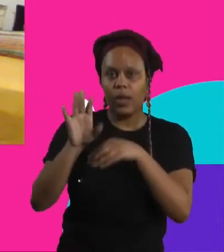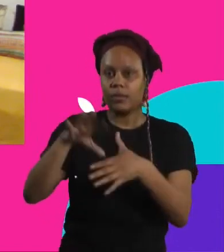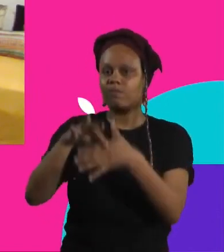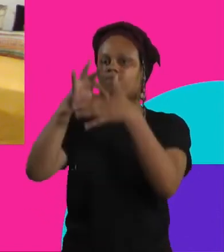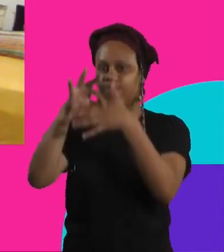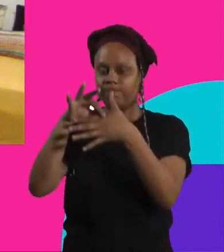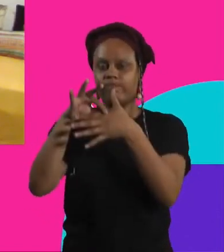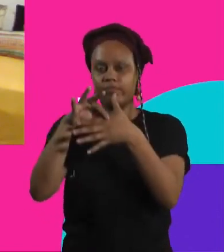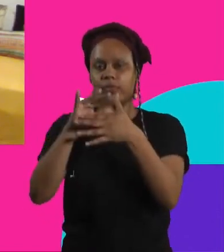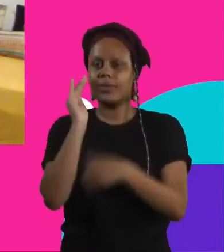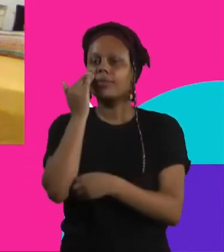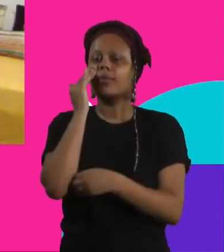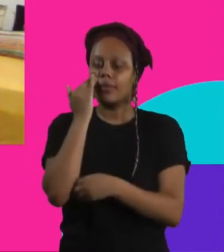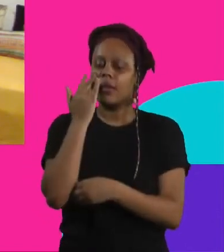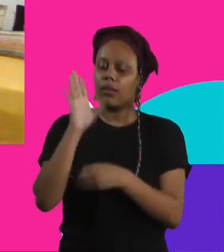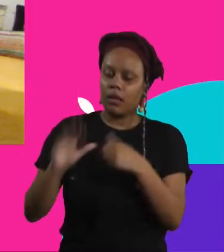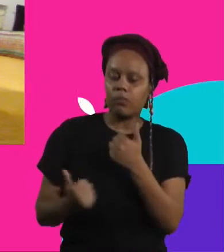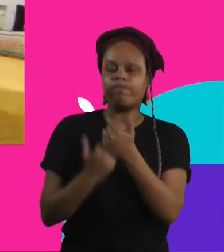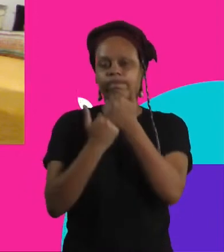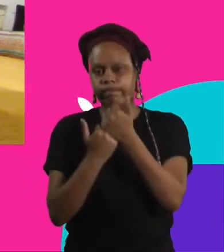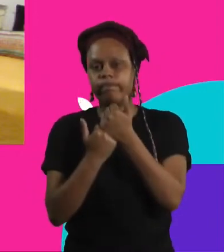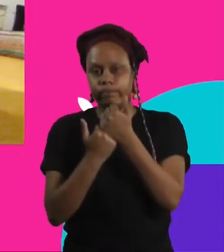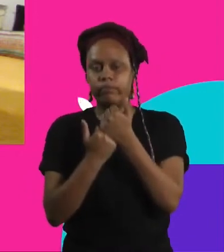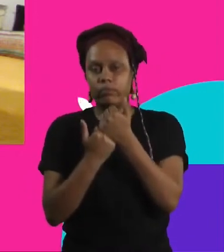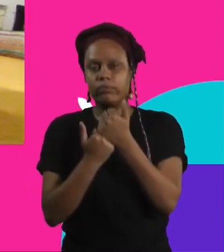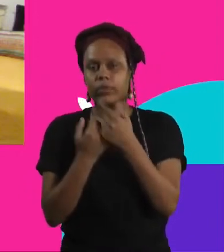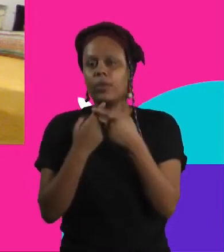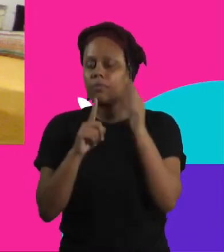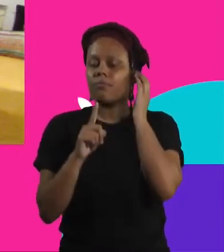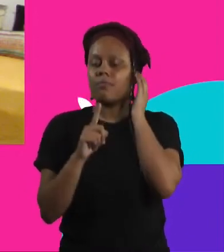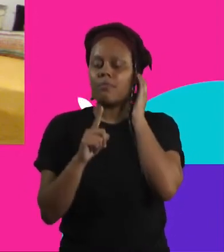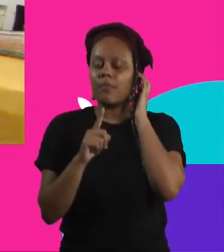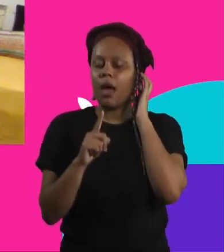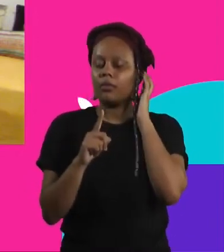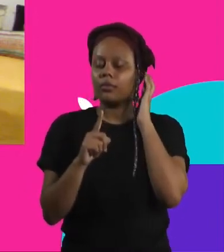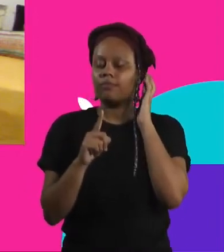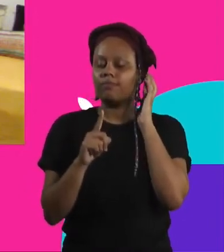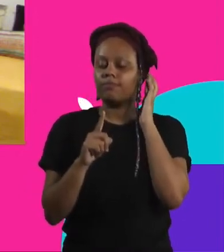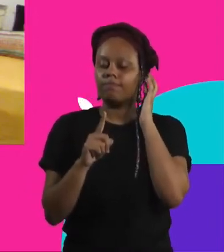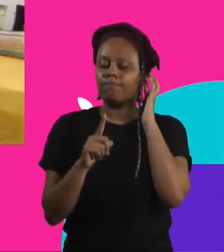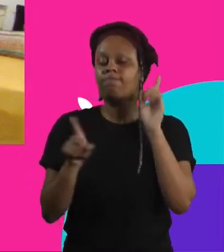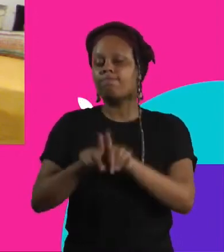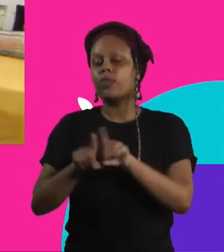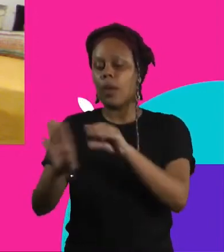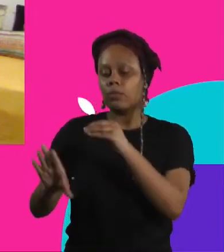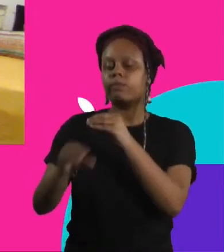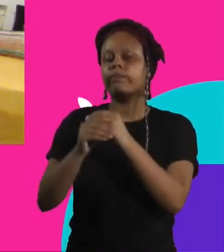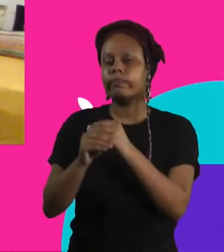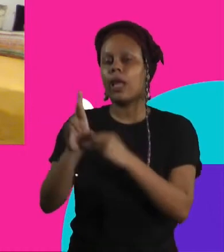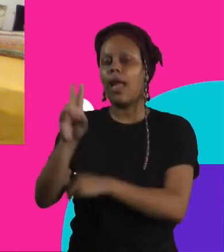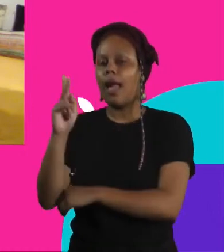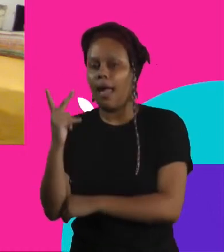liderança entendendo e apoiando, né? Mas a gente também envolve gestores, RH, toda a